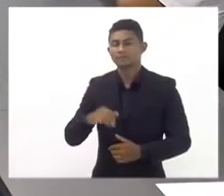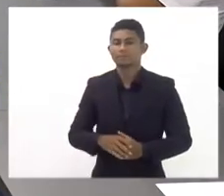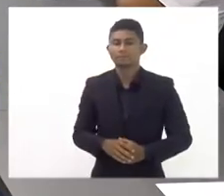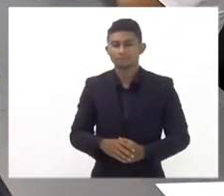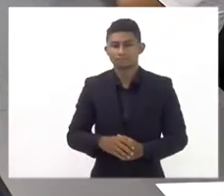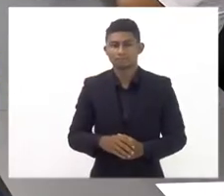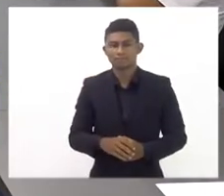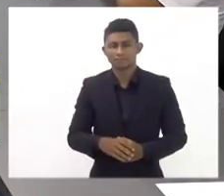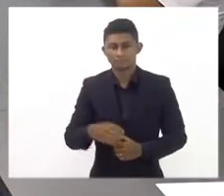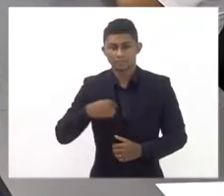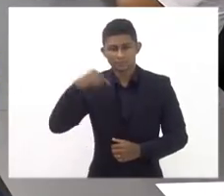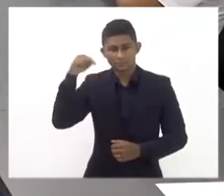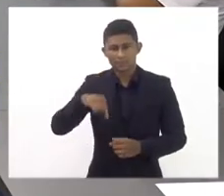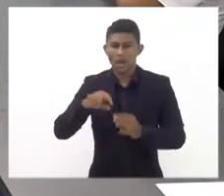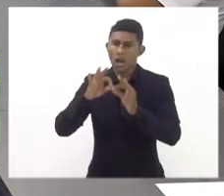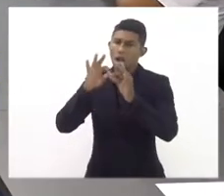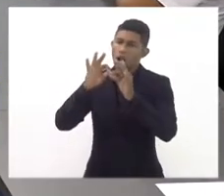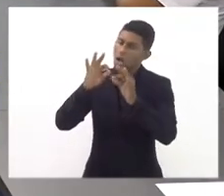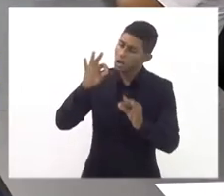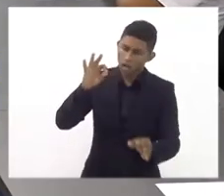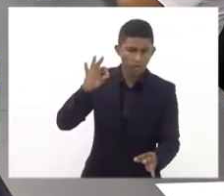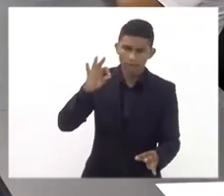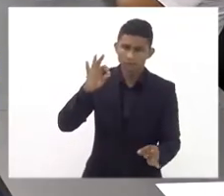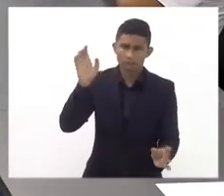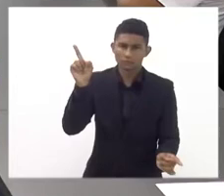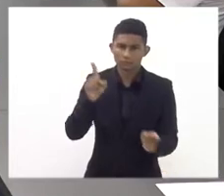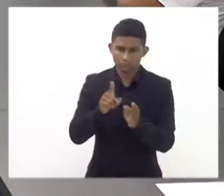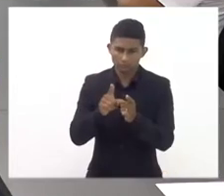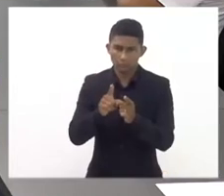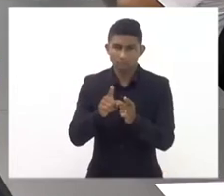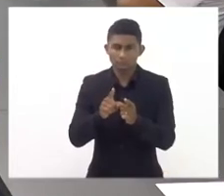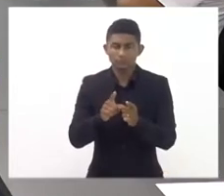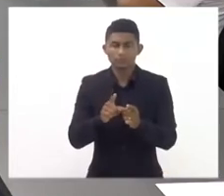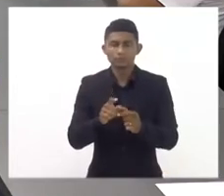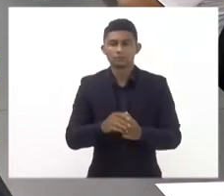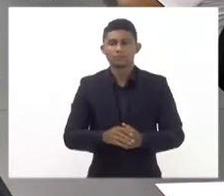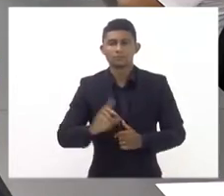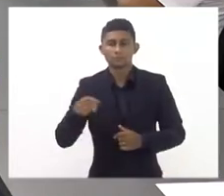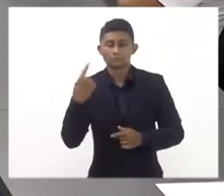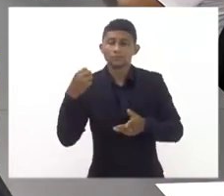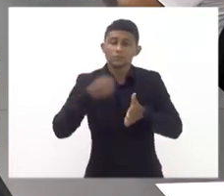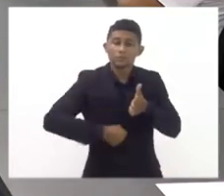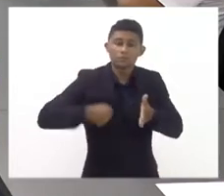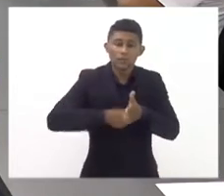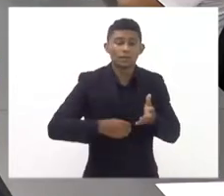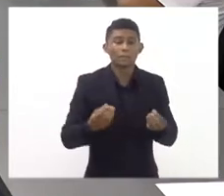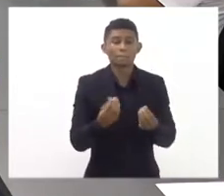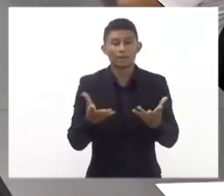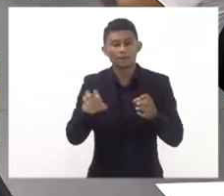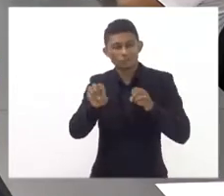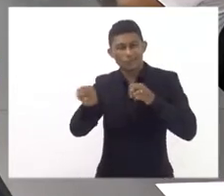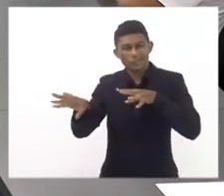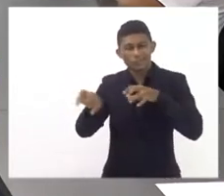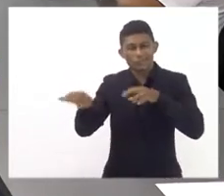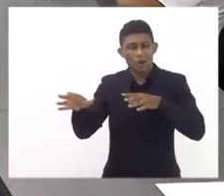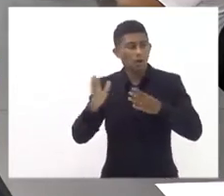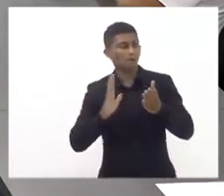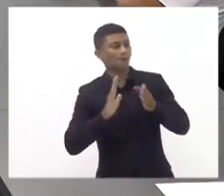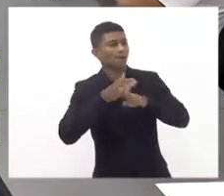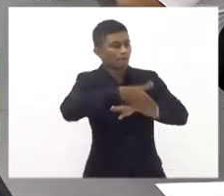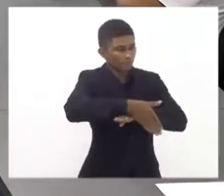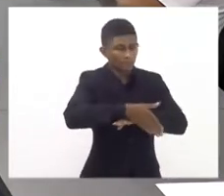Não quero me alongar muito, muita coisa já foi dita. Mais uma vez, isso aqui é uma luta pelo acesso à educação. Eu, em